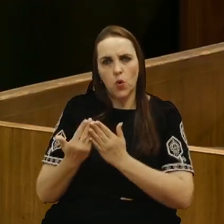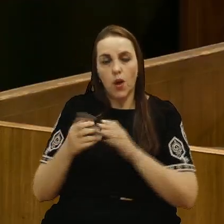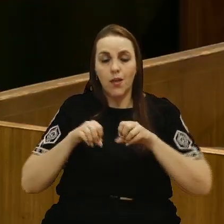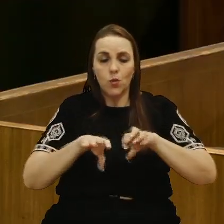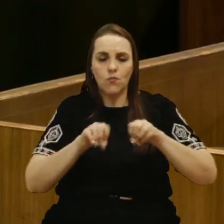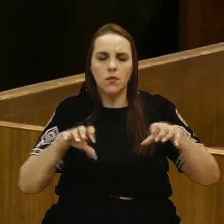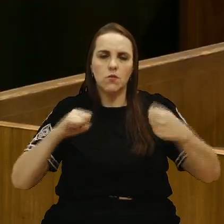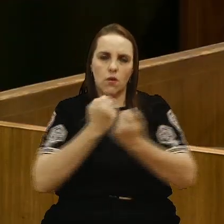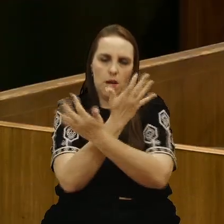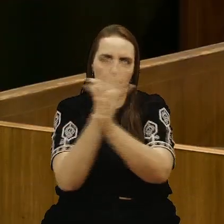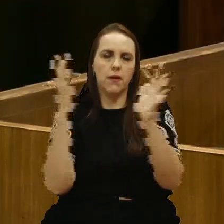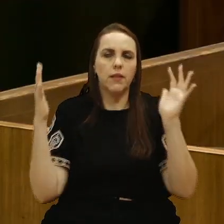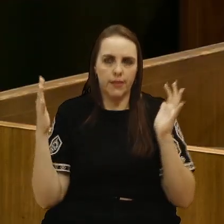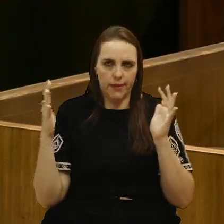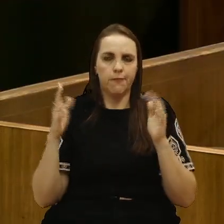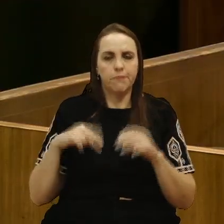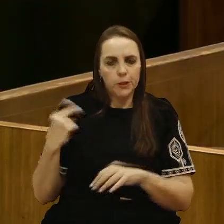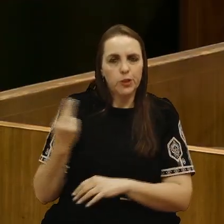ambiental, para que